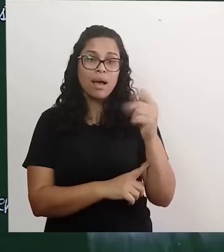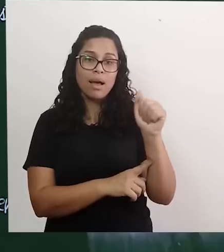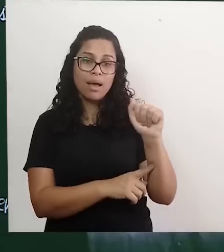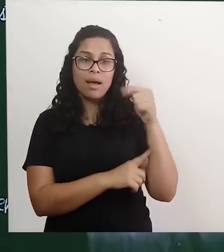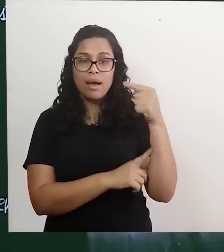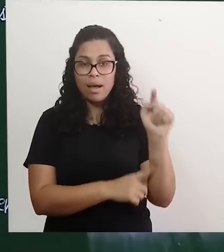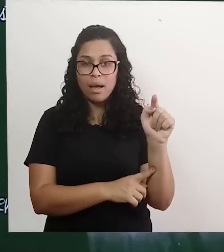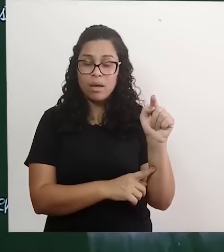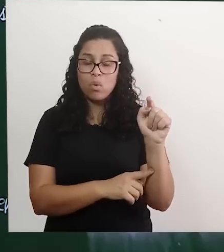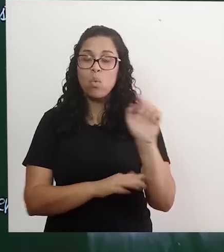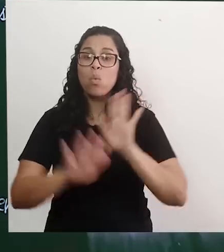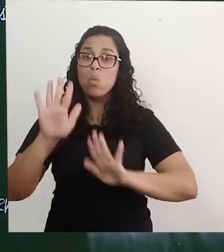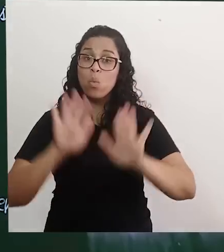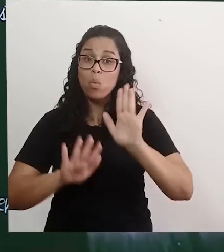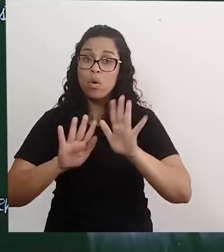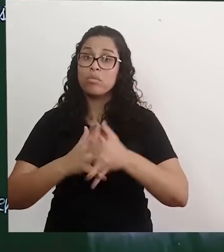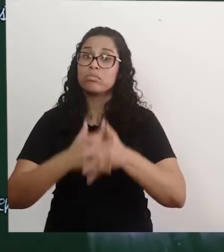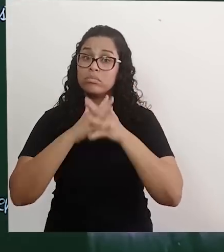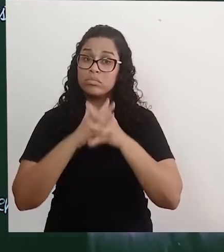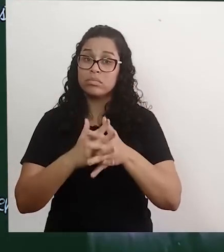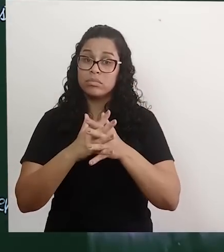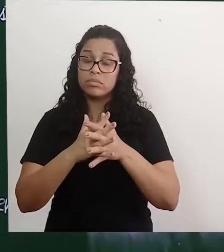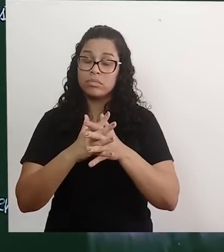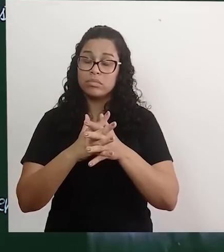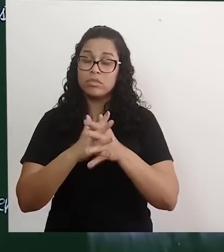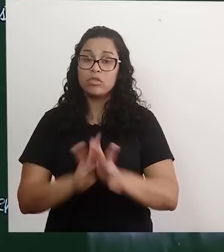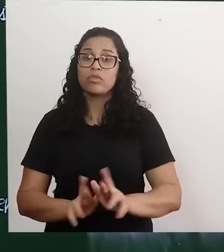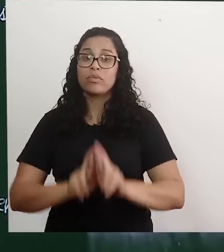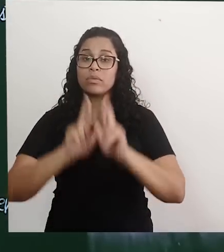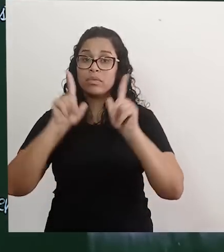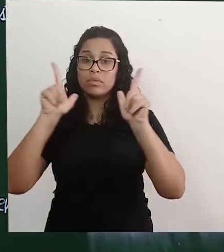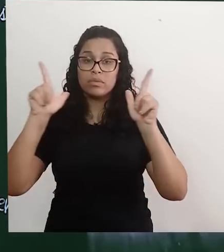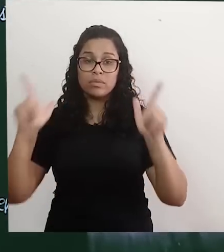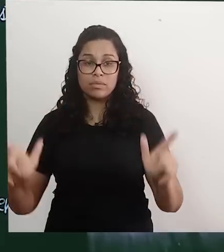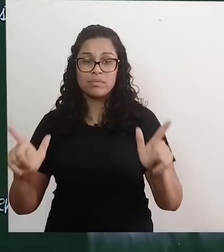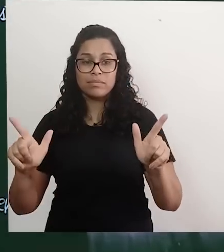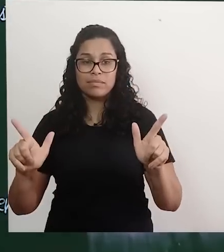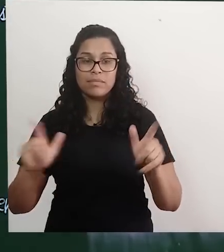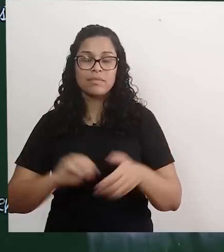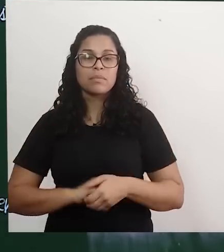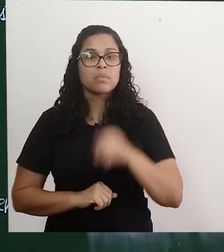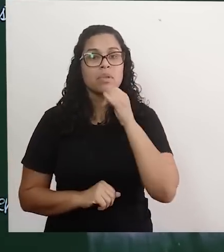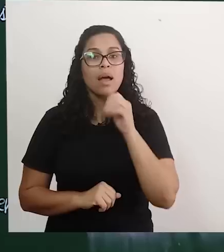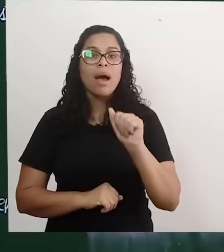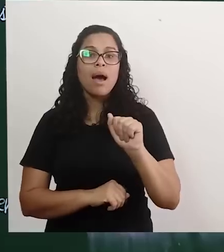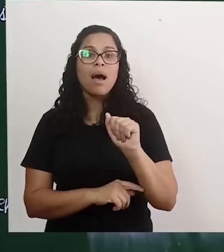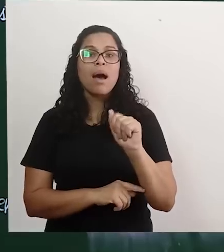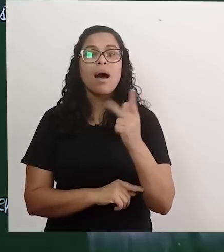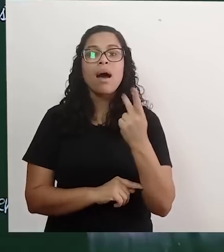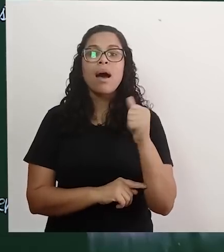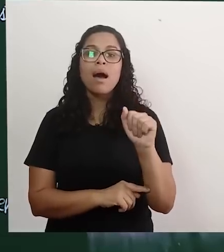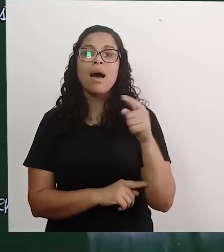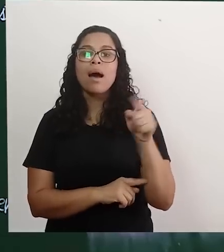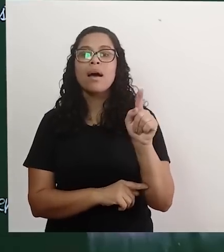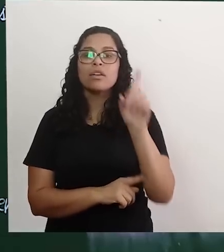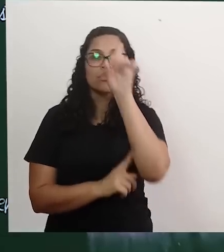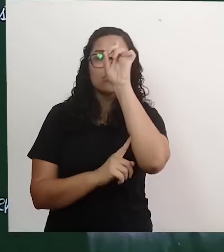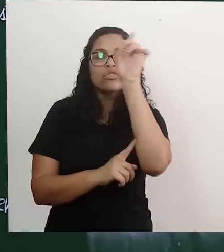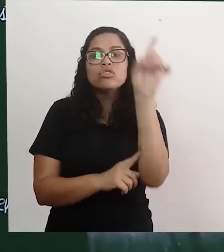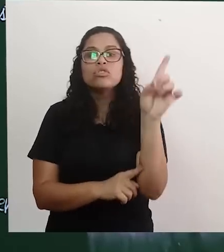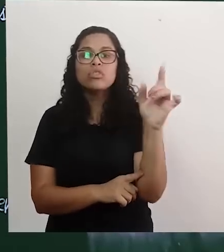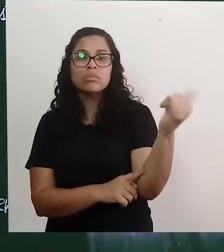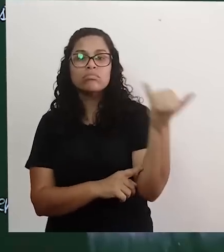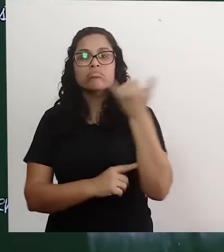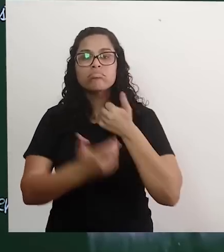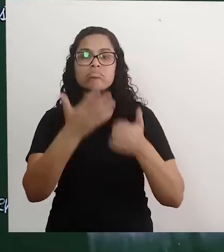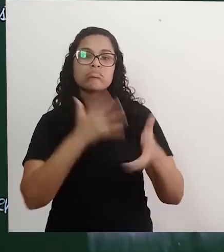do A, ok? Sempre que for tempo decorrido, por exemplo, é HA. Há dias que não nos falamos, não vai ser só com A. Hoje em dia, com a escrita nas